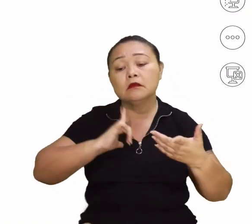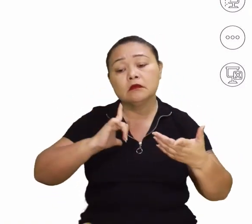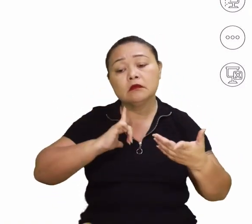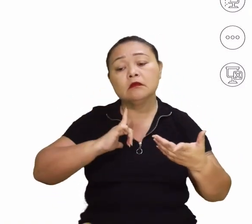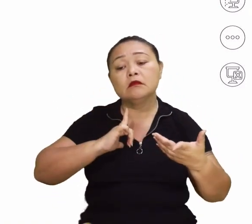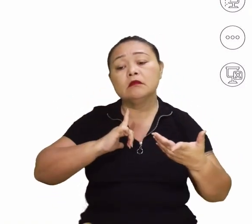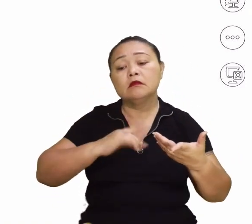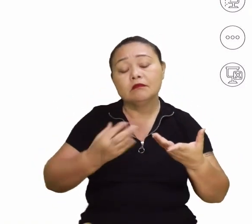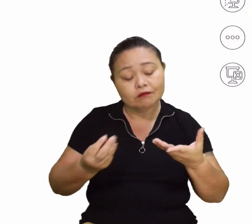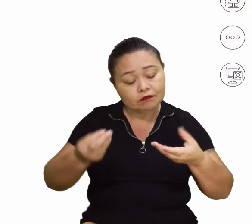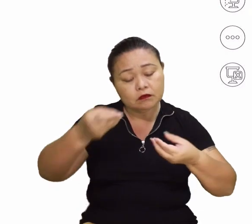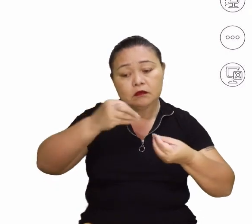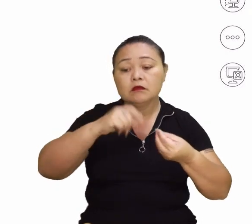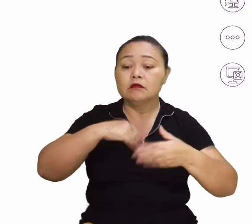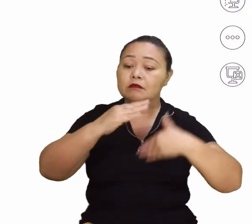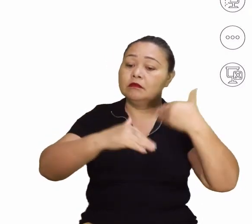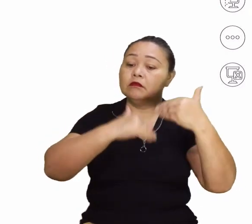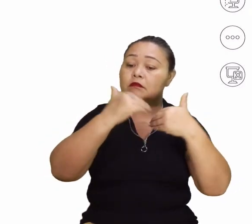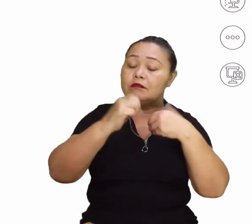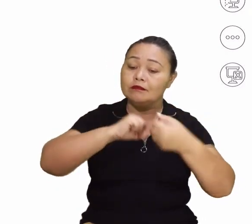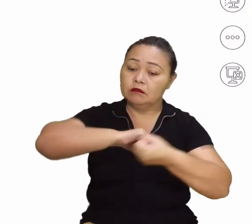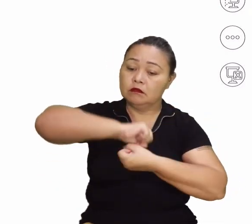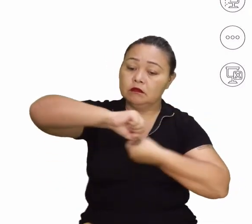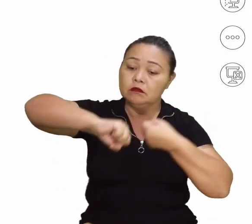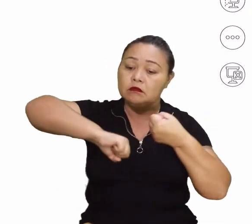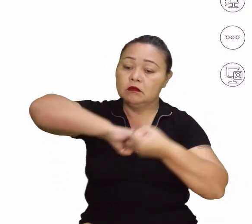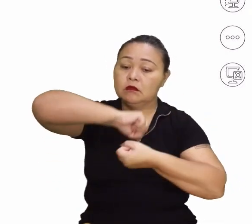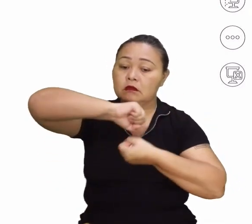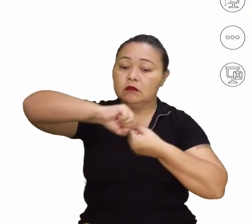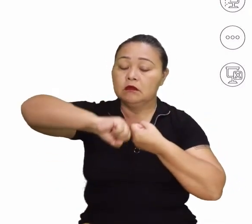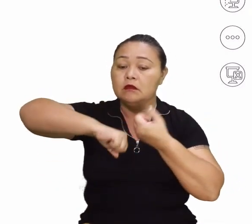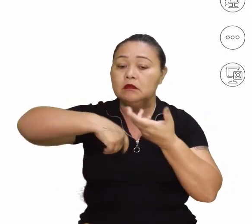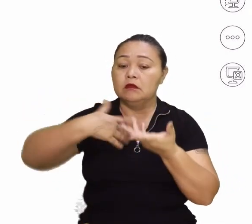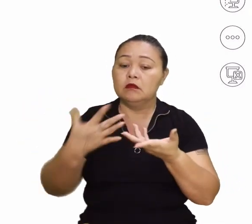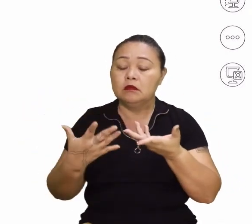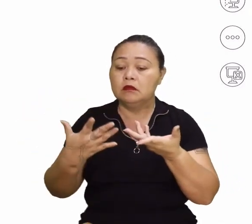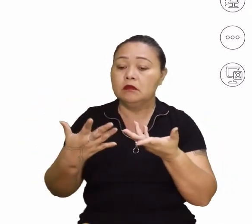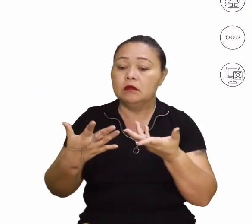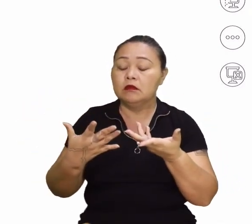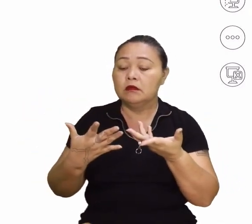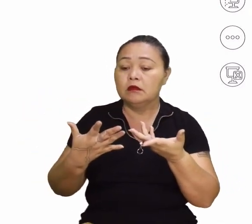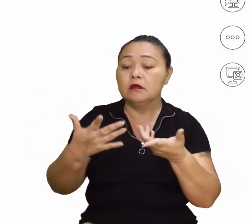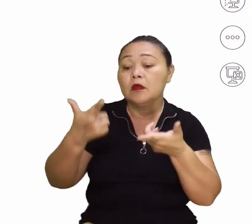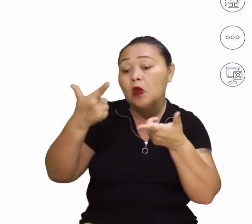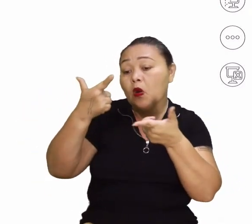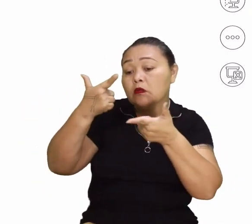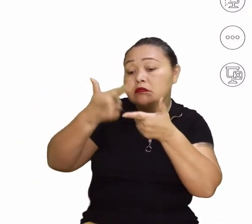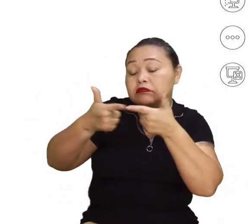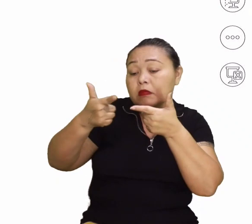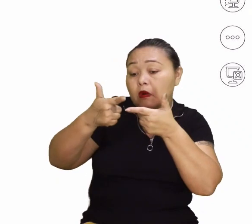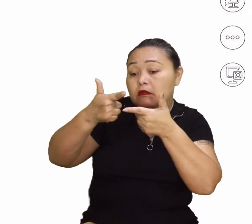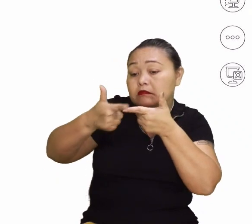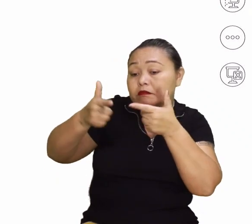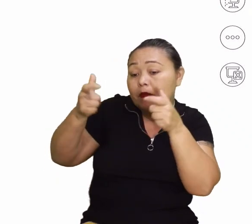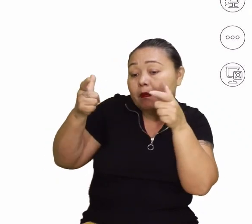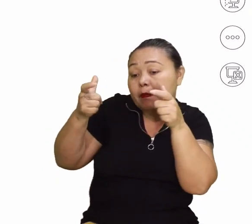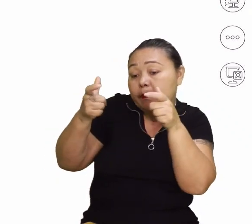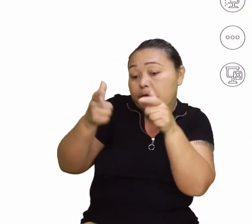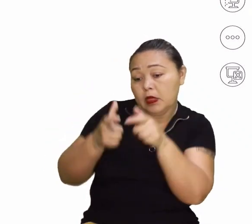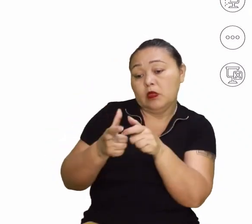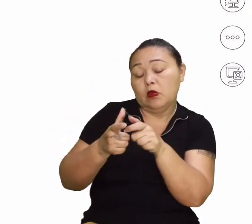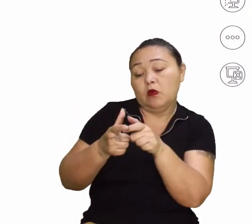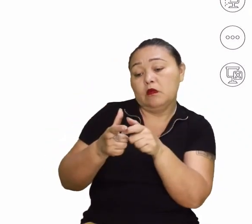trazer consigo o desenvolvimento sustentável, com um impacto menor possível na